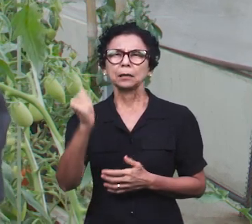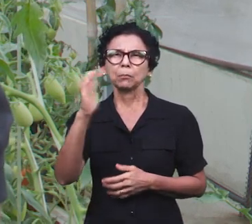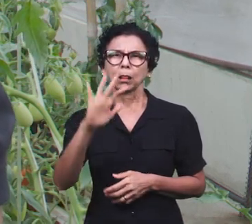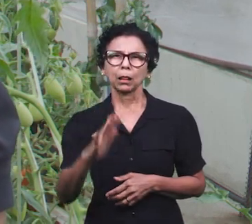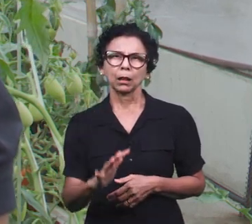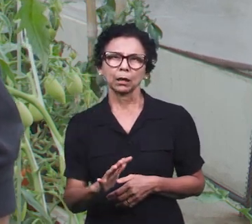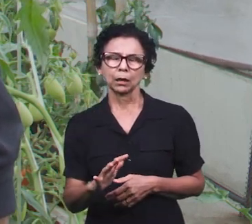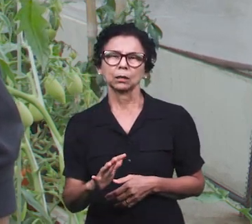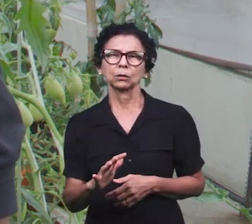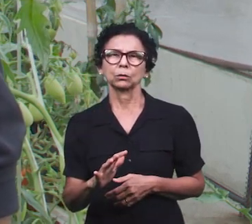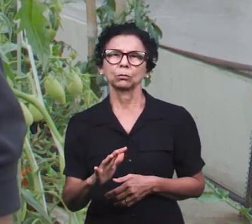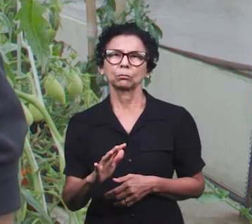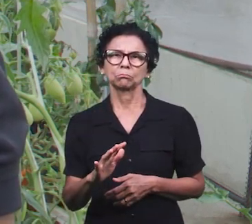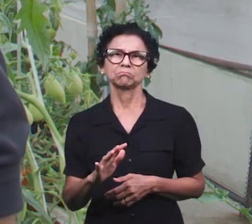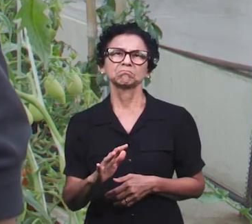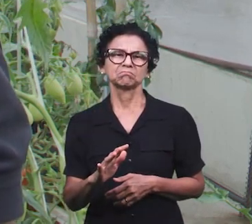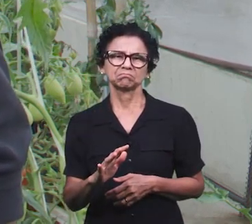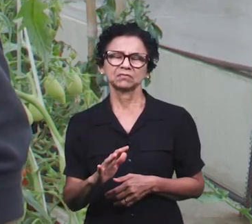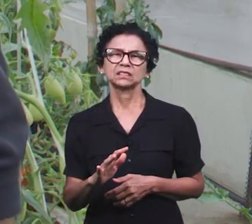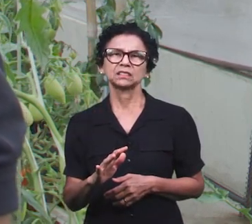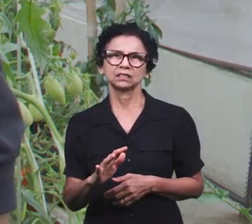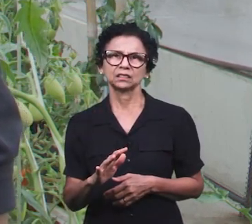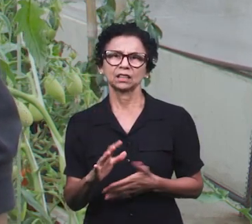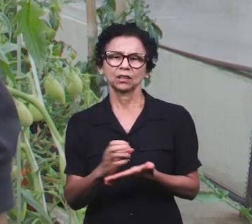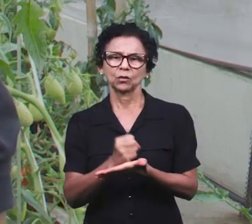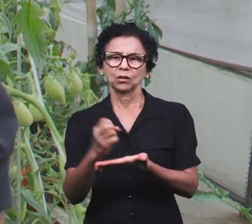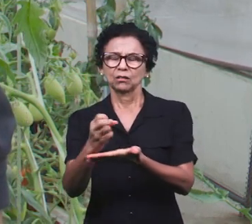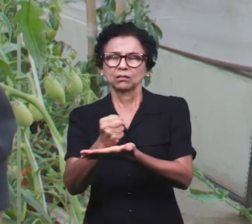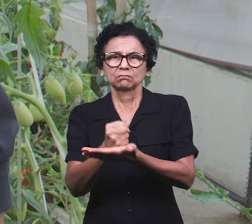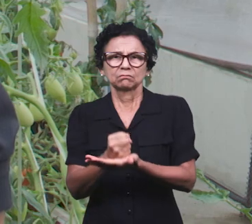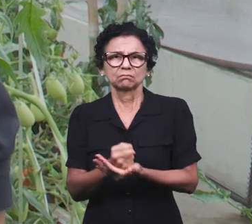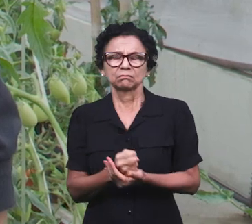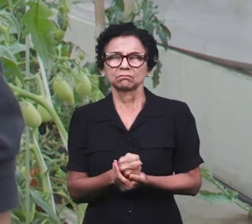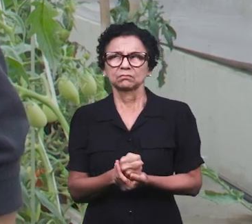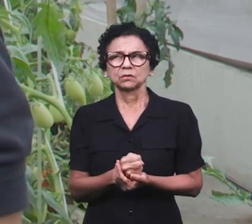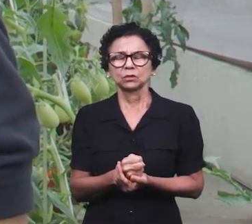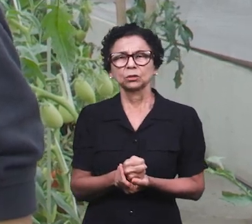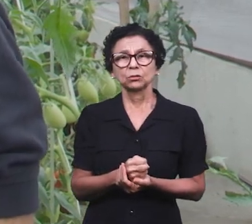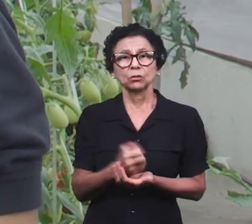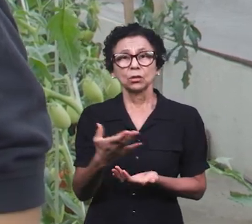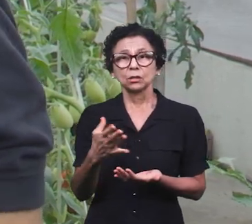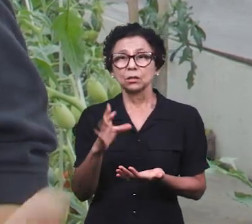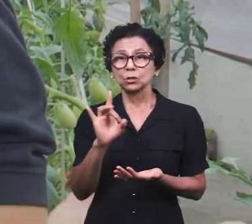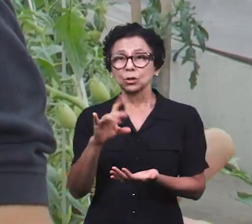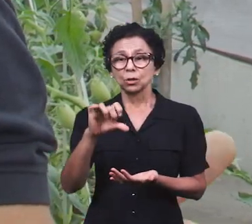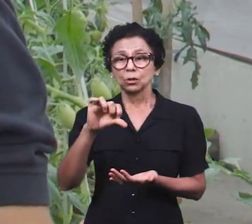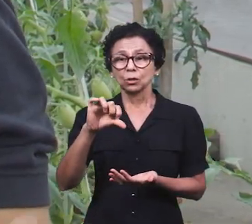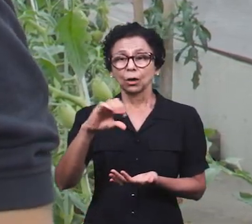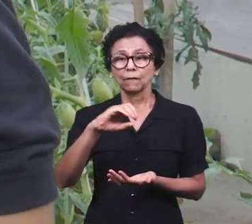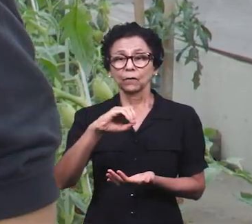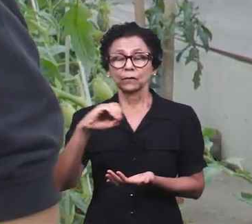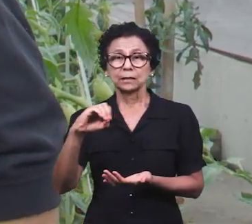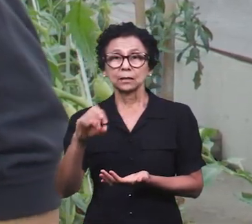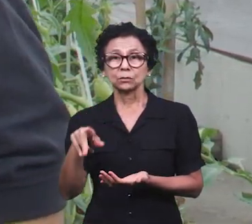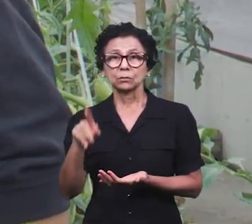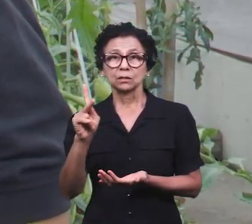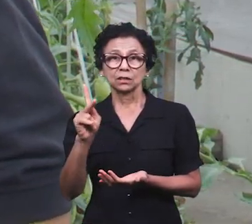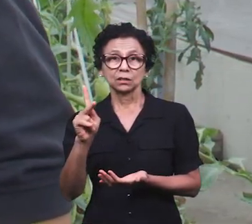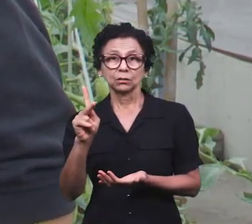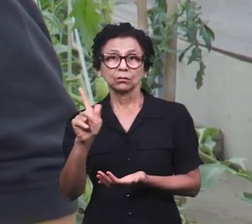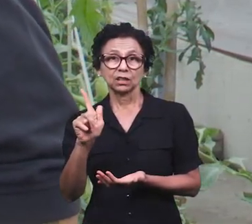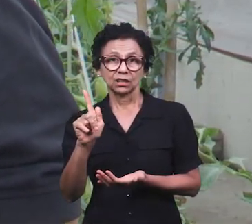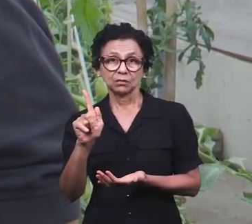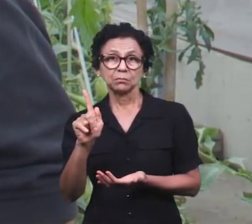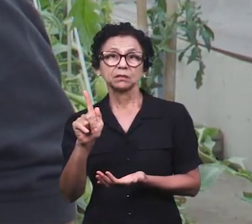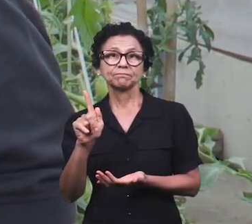né? Esse ano a gente não conseguiu chegar a 900 quilos, em relação aos 1.200 que era costumeiros, né? Então,